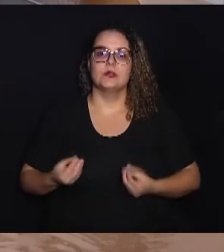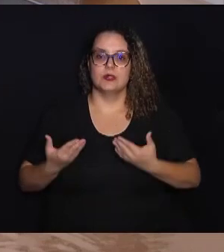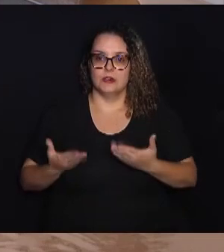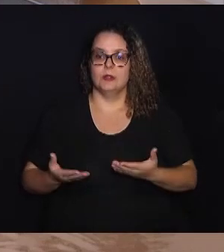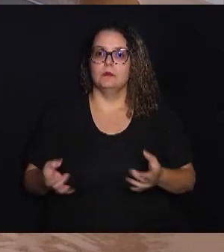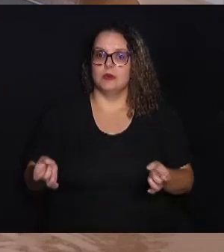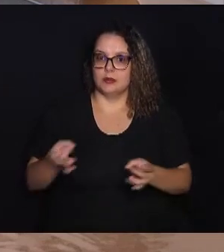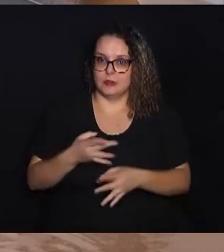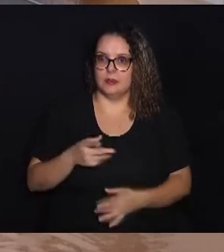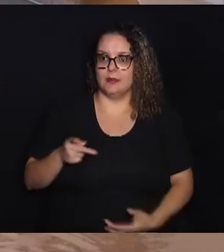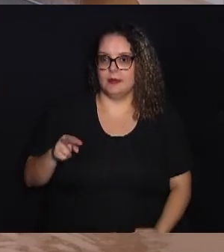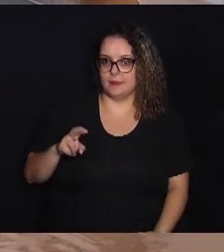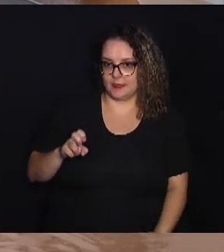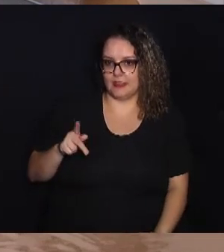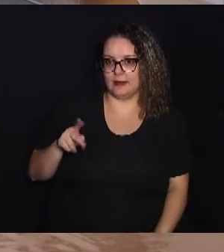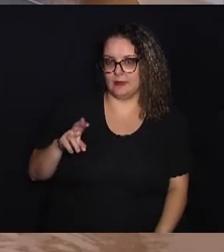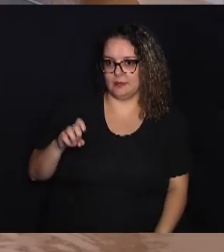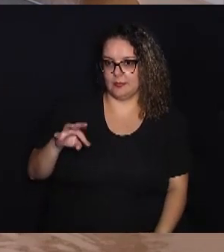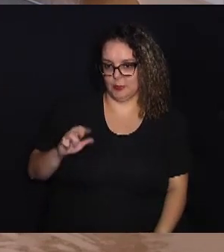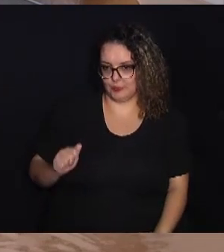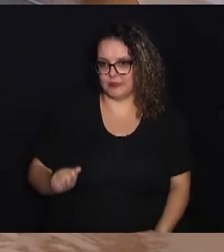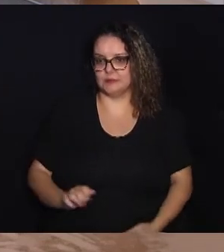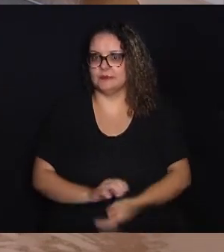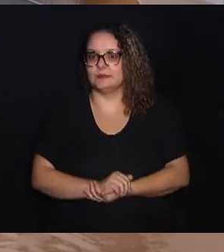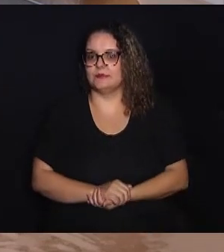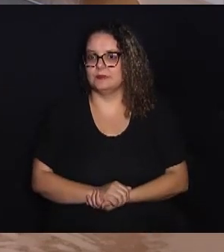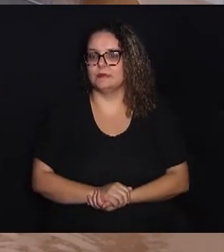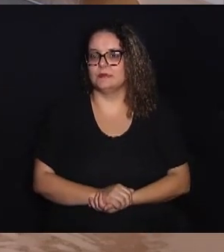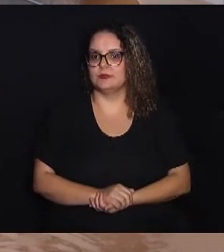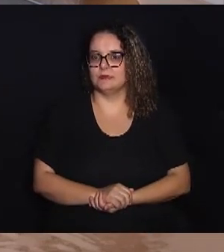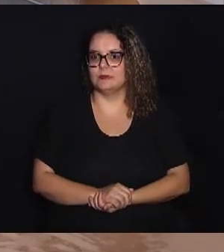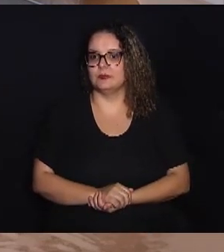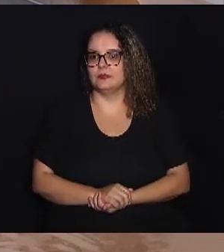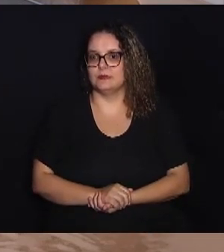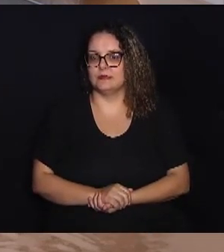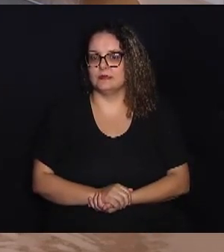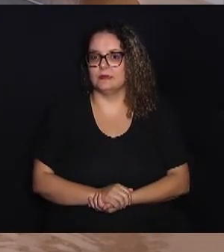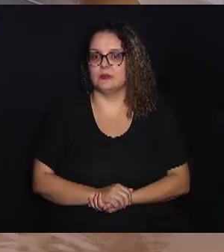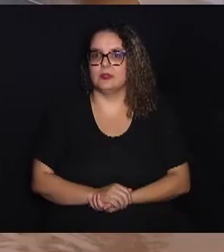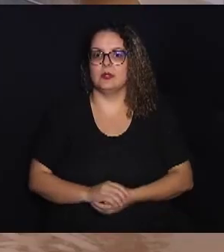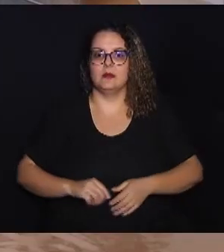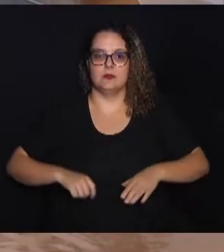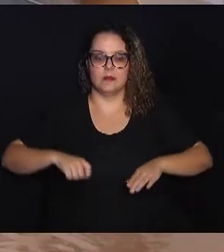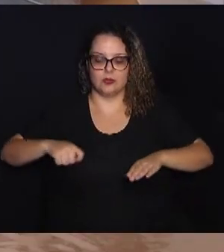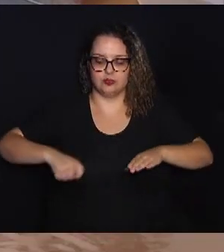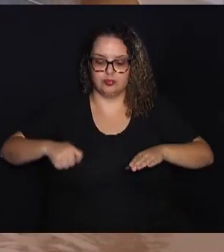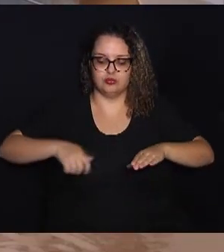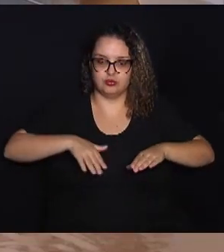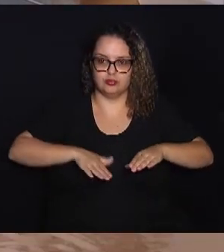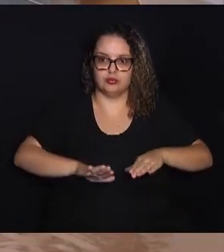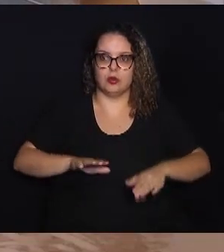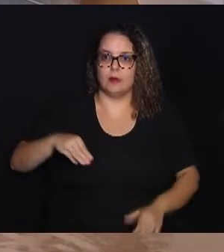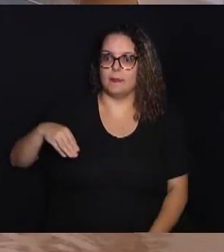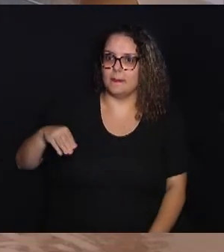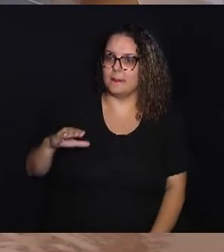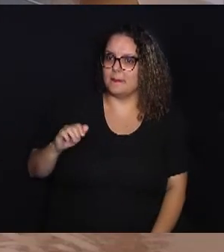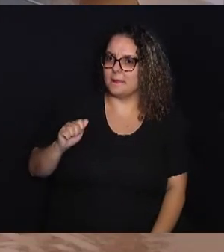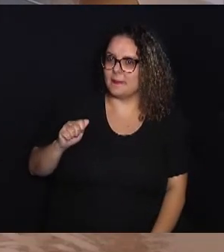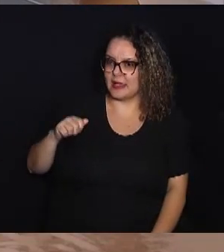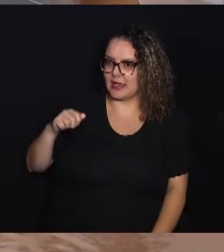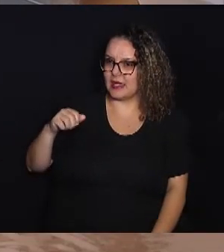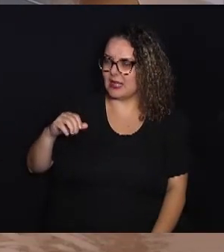que São 40 minutos, né? Ó, até a cerâmica ficar boa. Isso. Aí a gente sempre